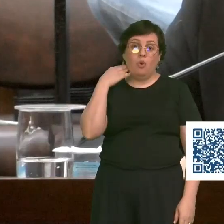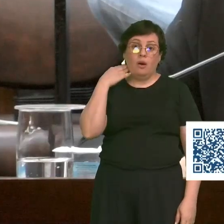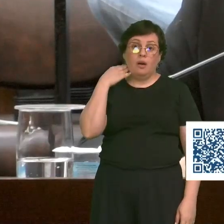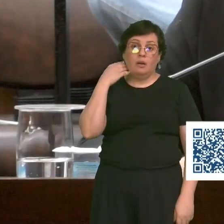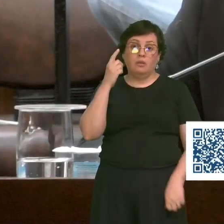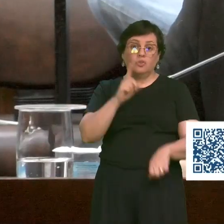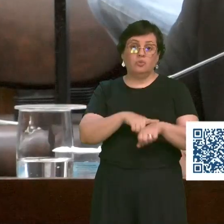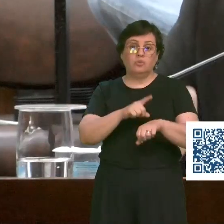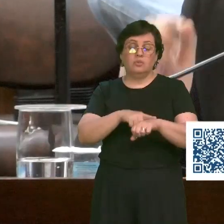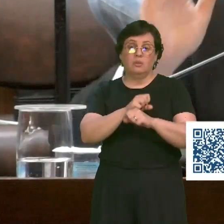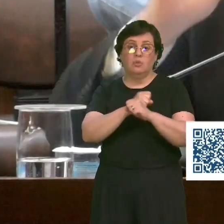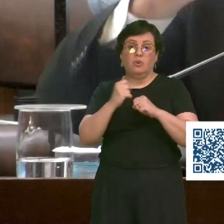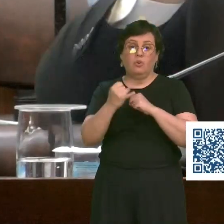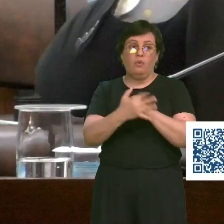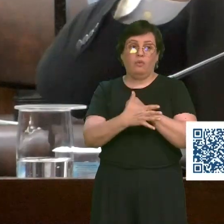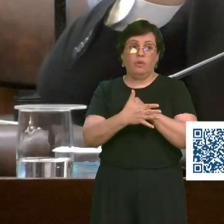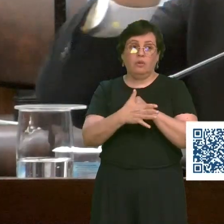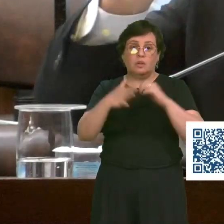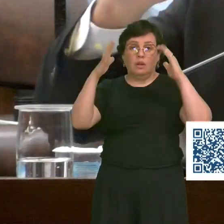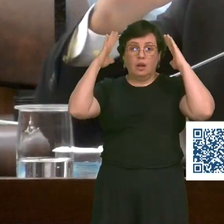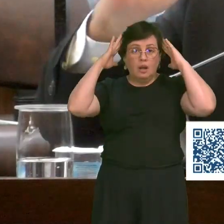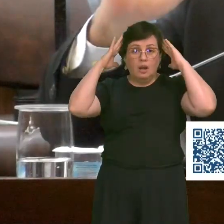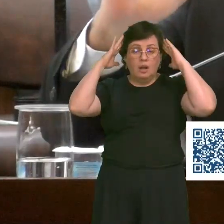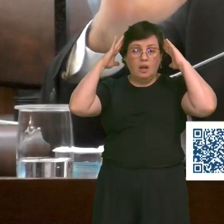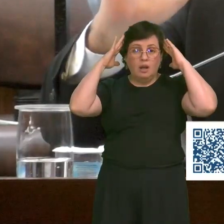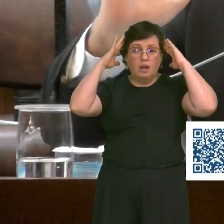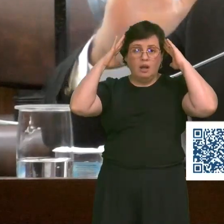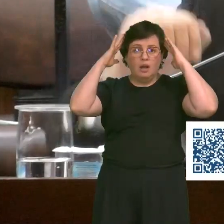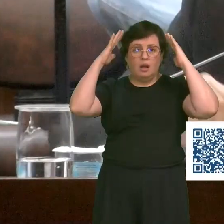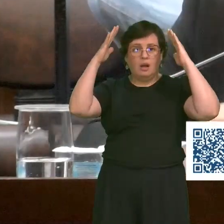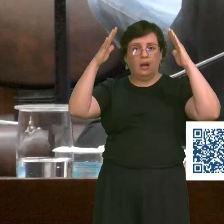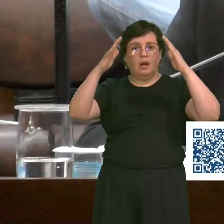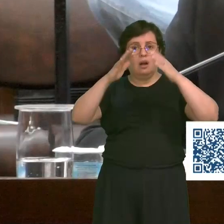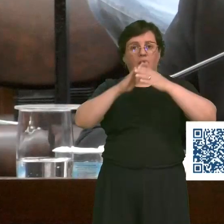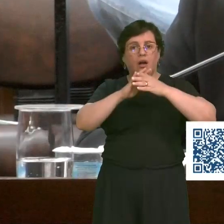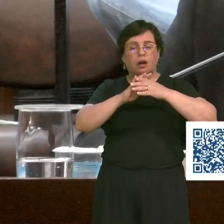covid ele colocou até as mãos assim ó